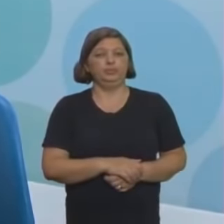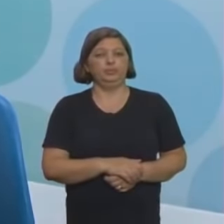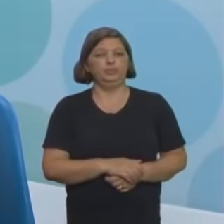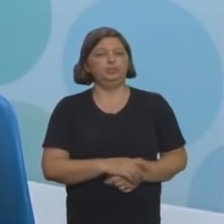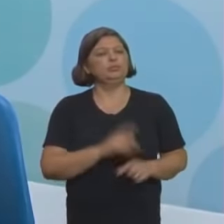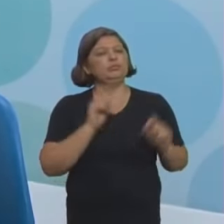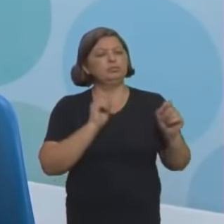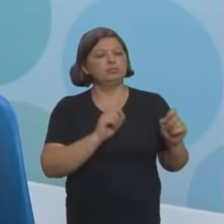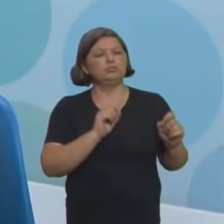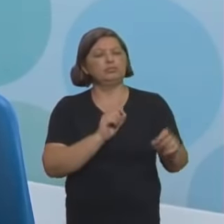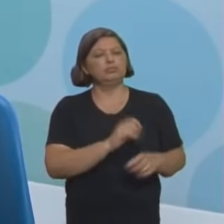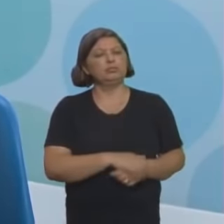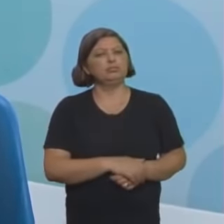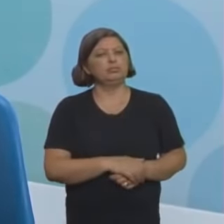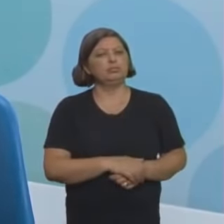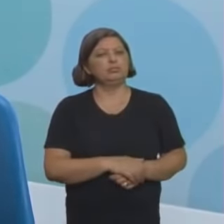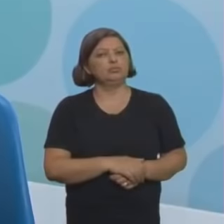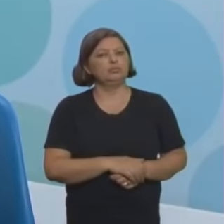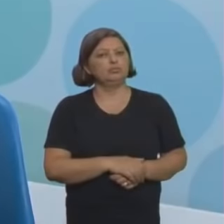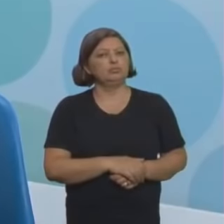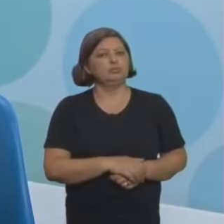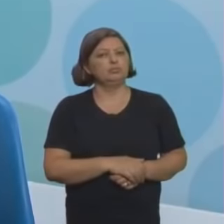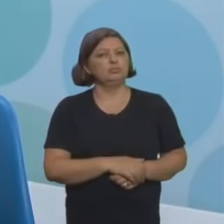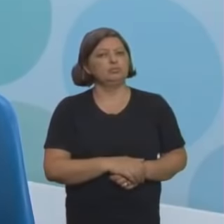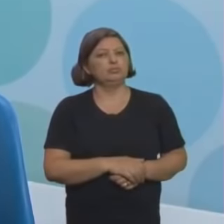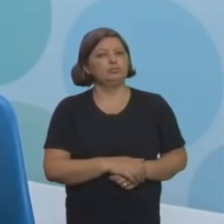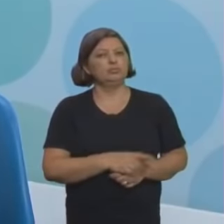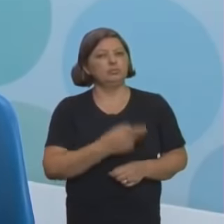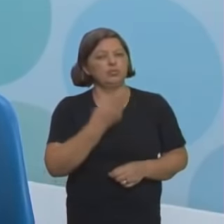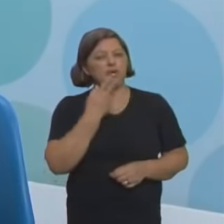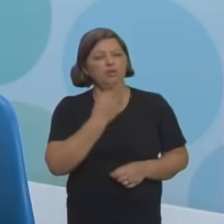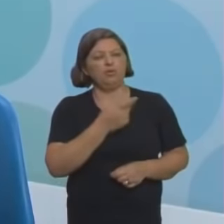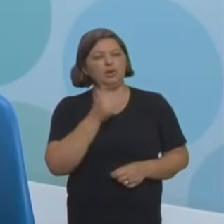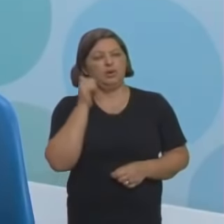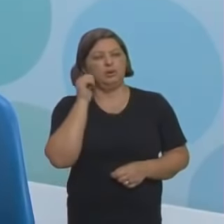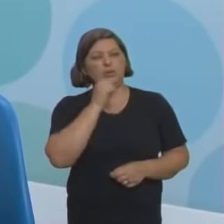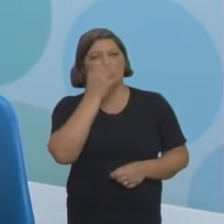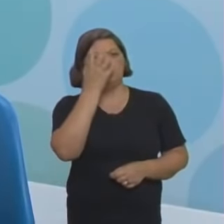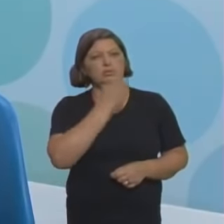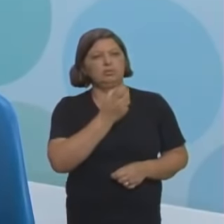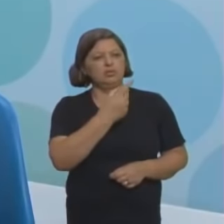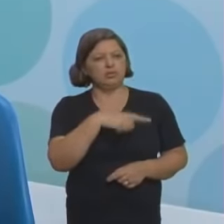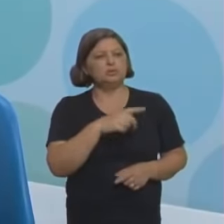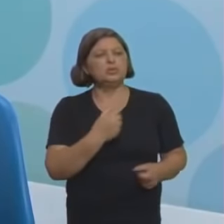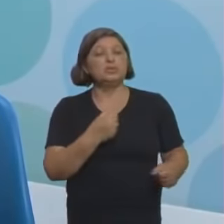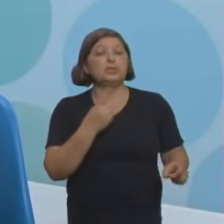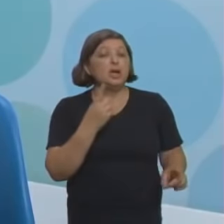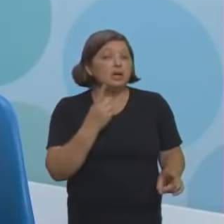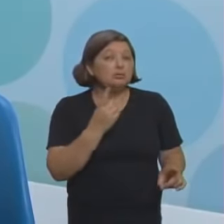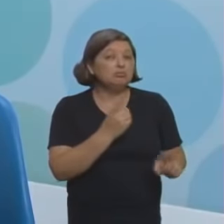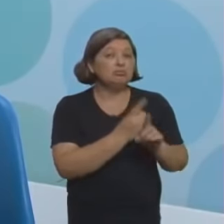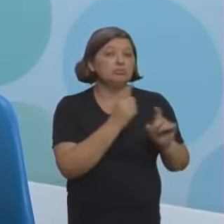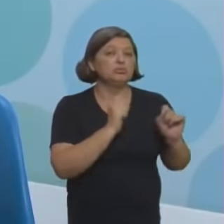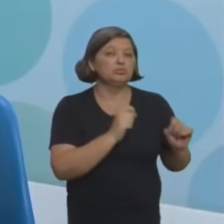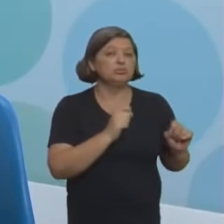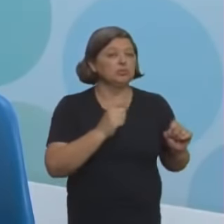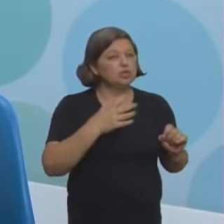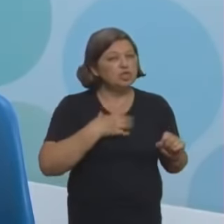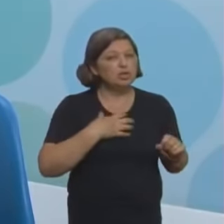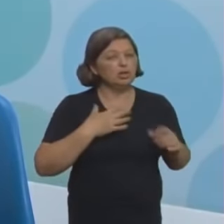Ei, disse Rosa, com firmeza para as meninas. Vocês precisam descobrir uma maneira de se